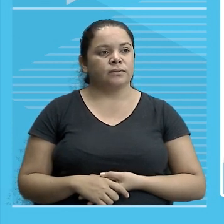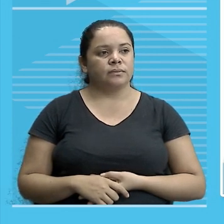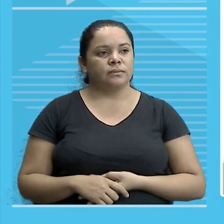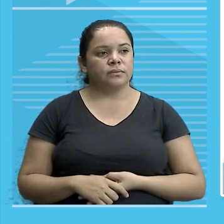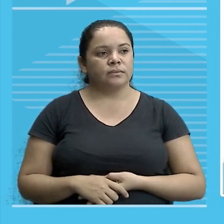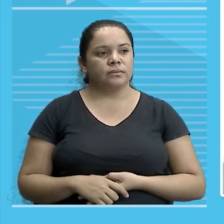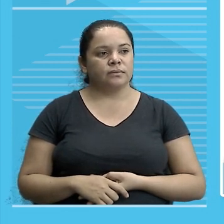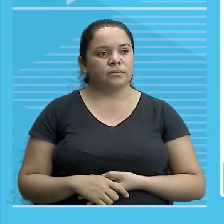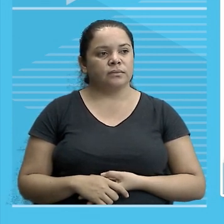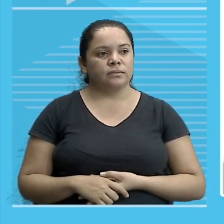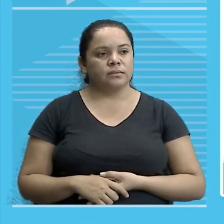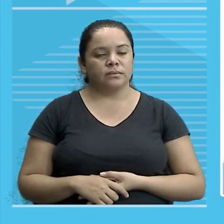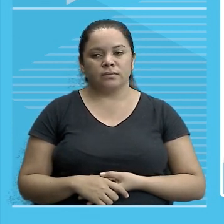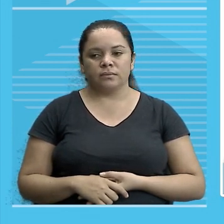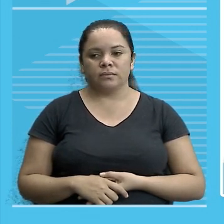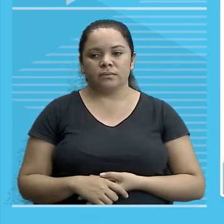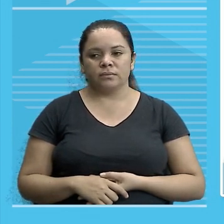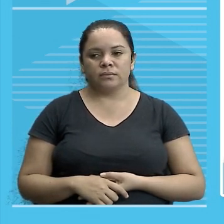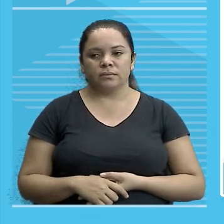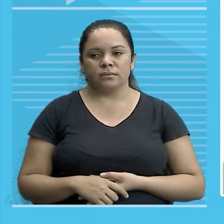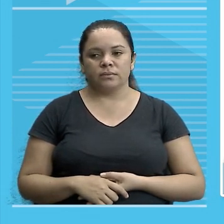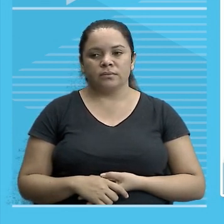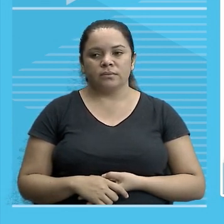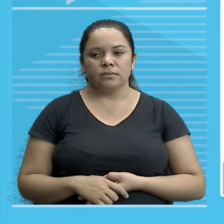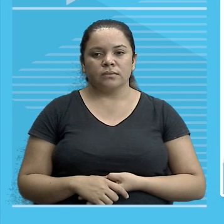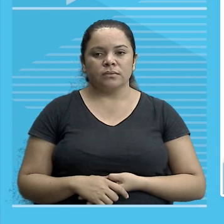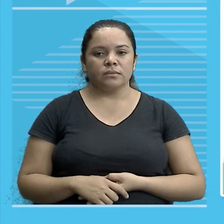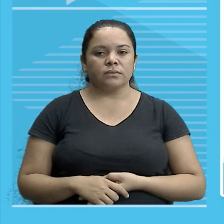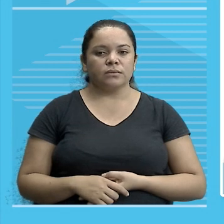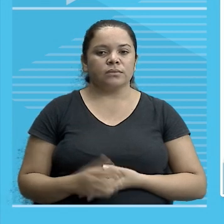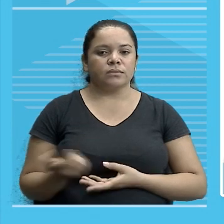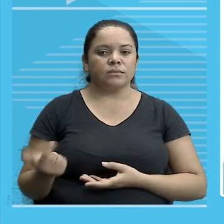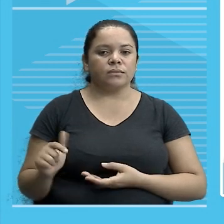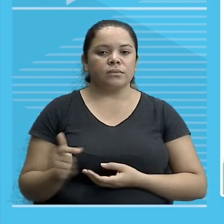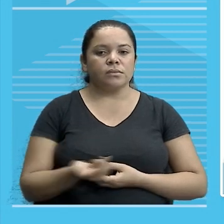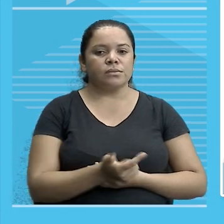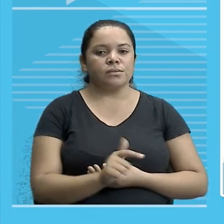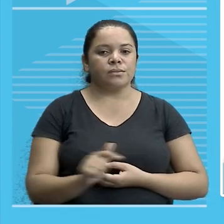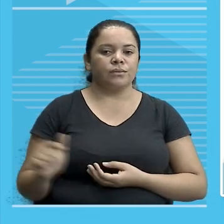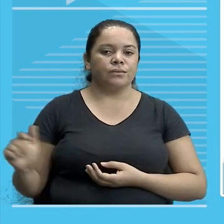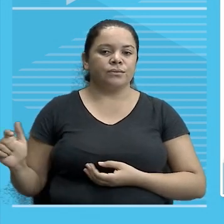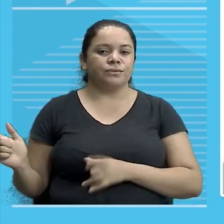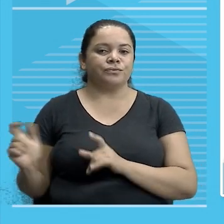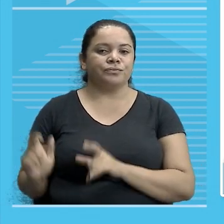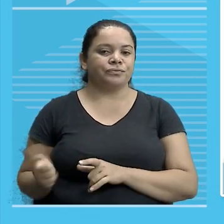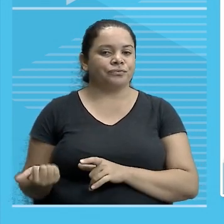Somente. Tá? Não tem em outro lugar.